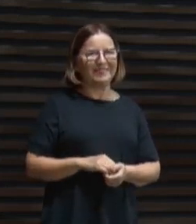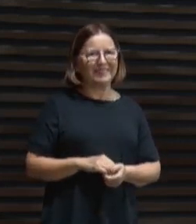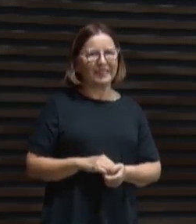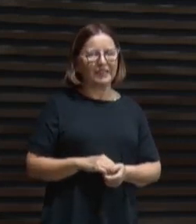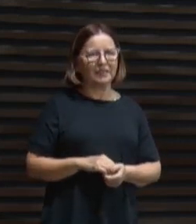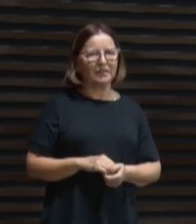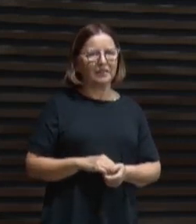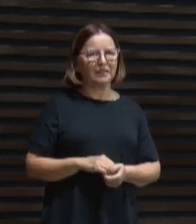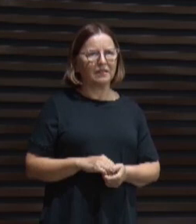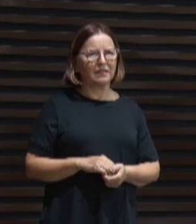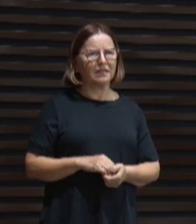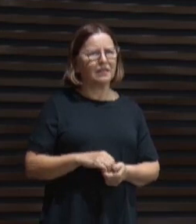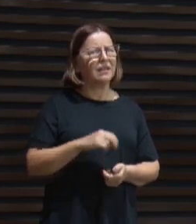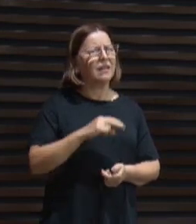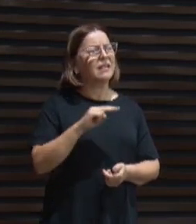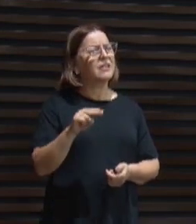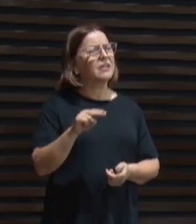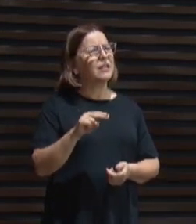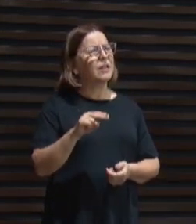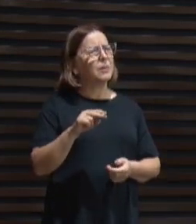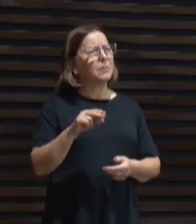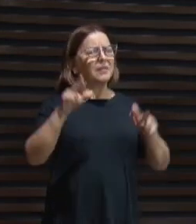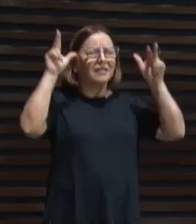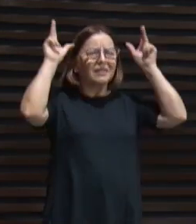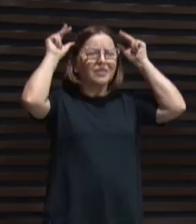Como é que chamava o cavalo de Alexandre?